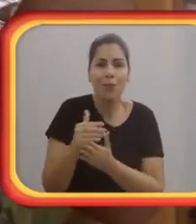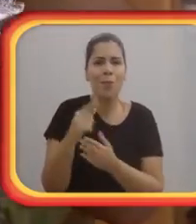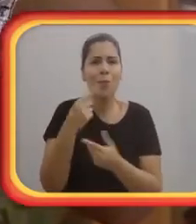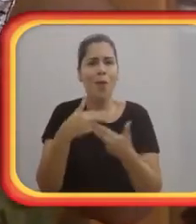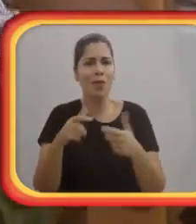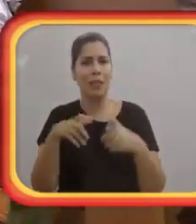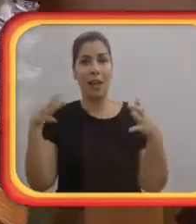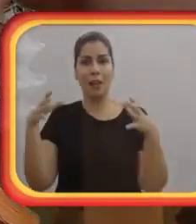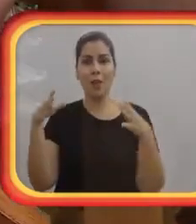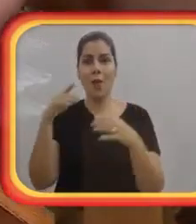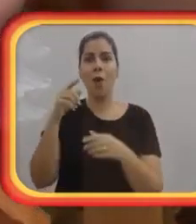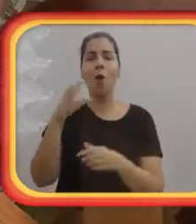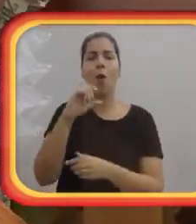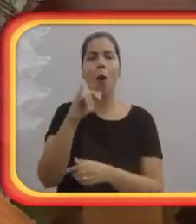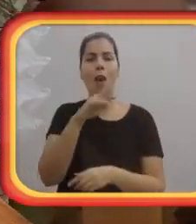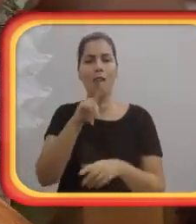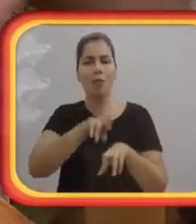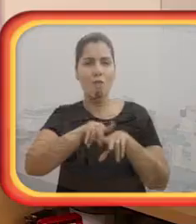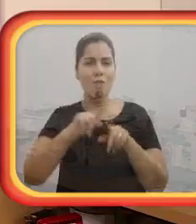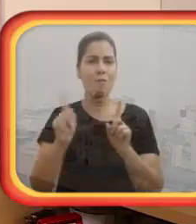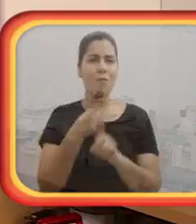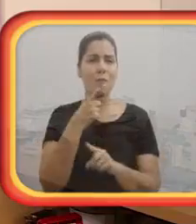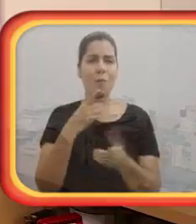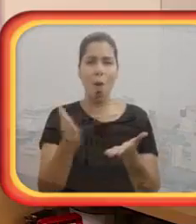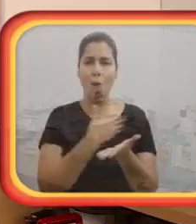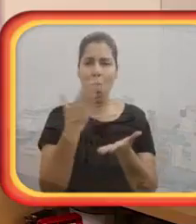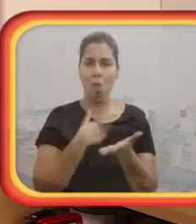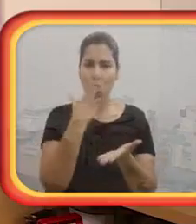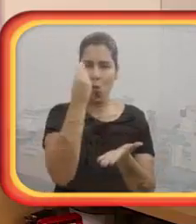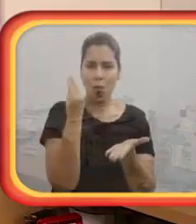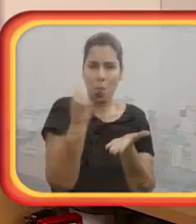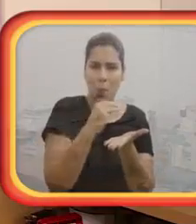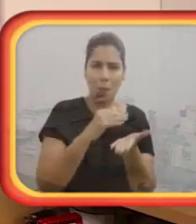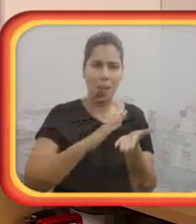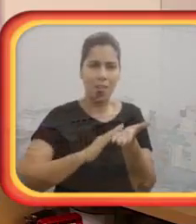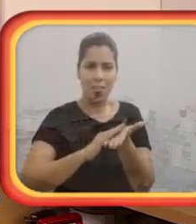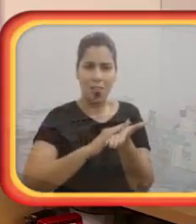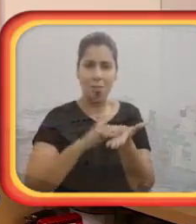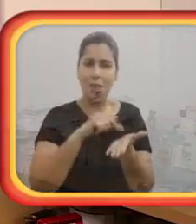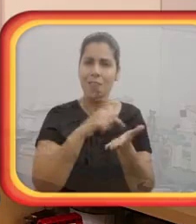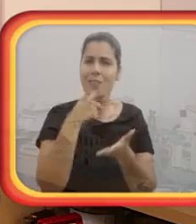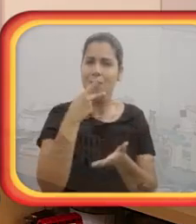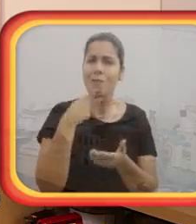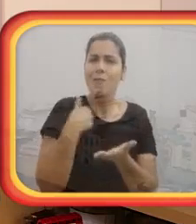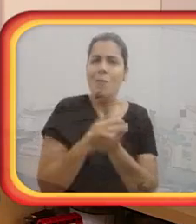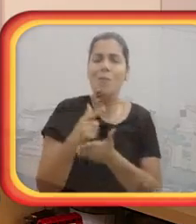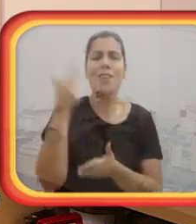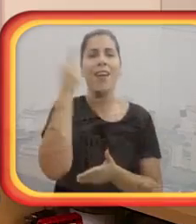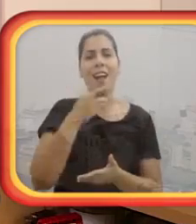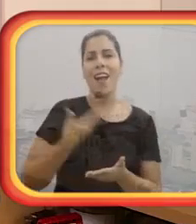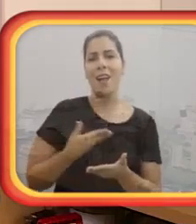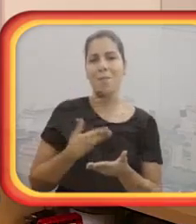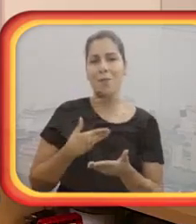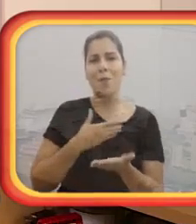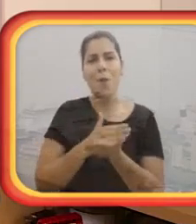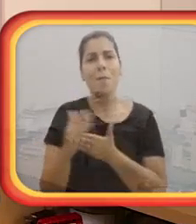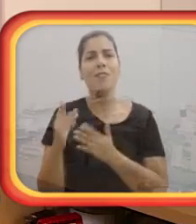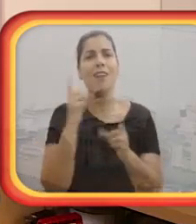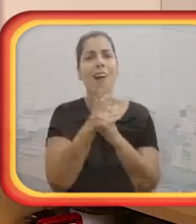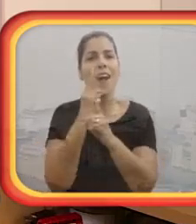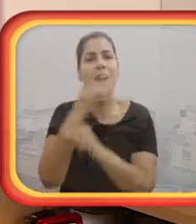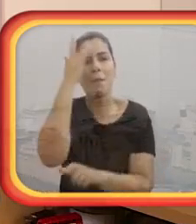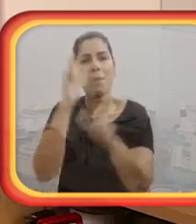acontece, como a coisa é. E aí começou a ficar uma coisa grande. A coleção que, primeiro, era